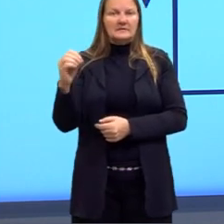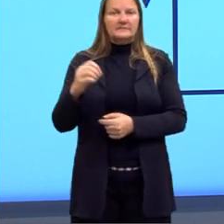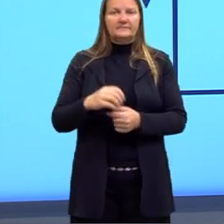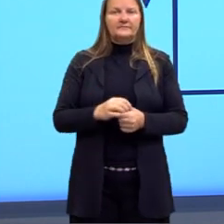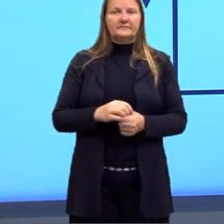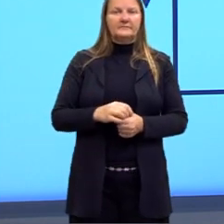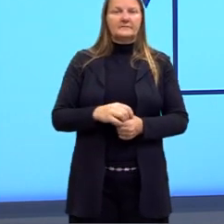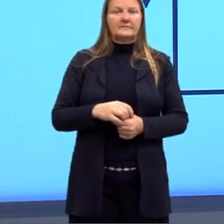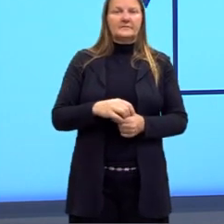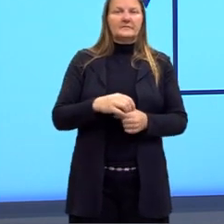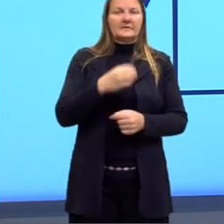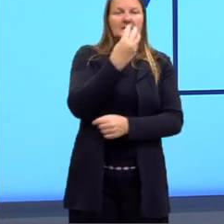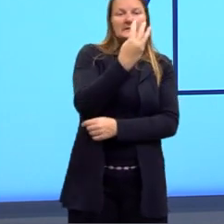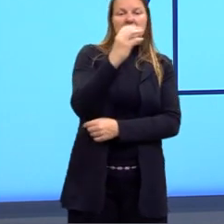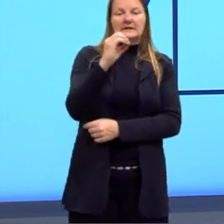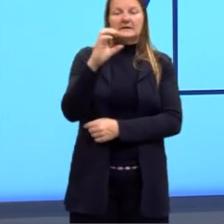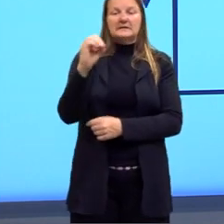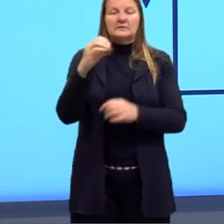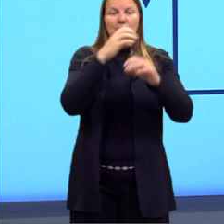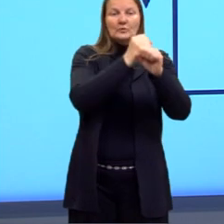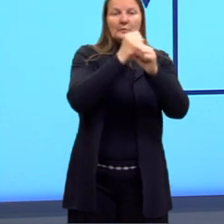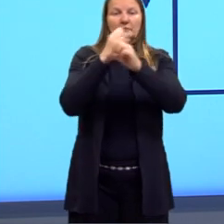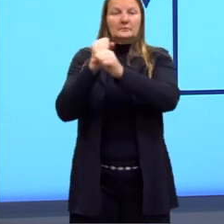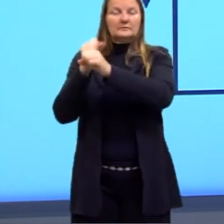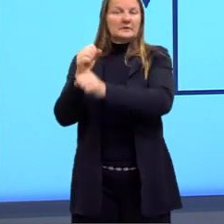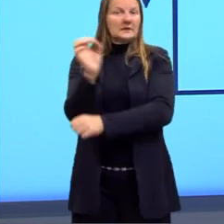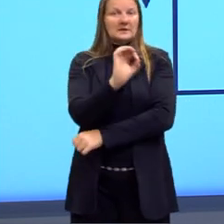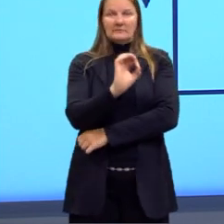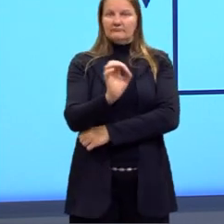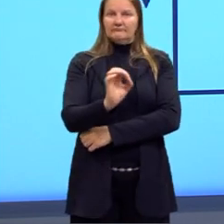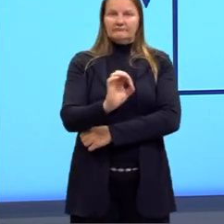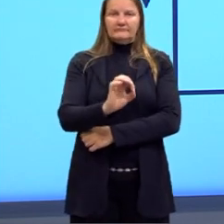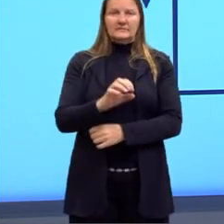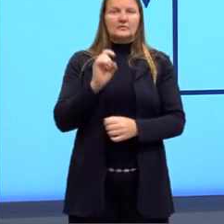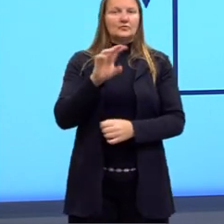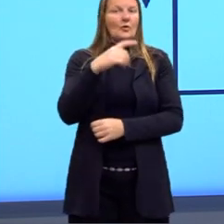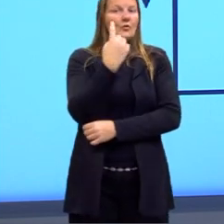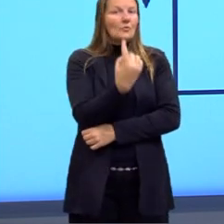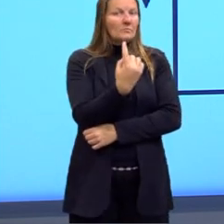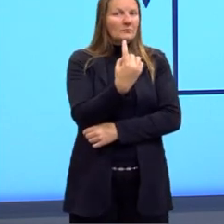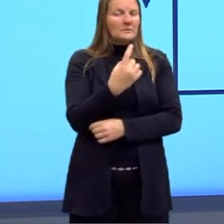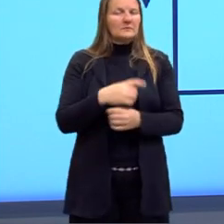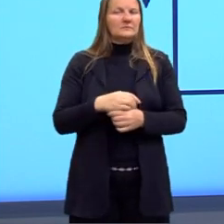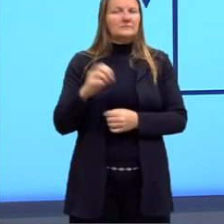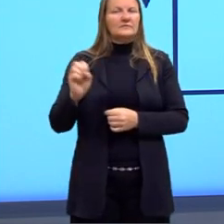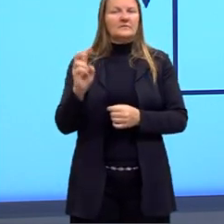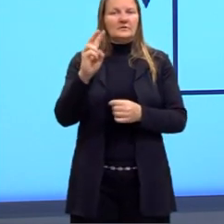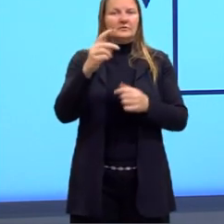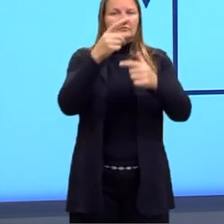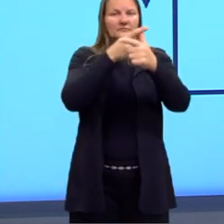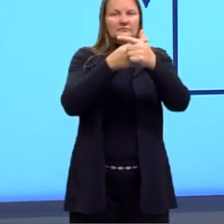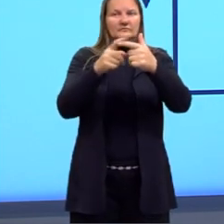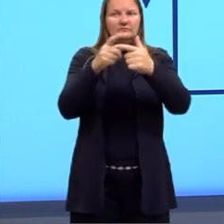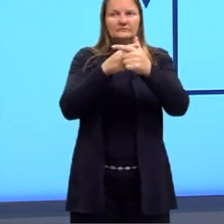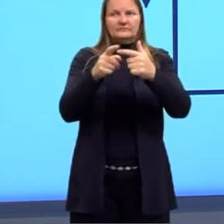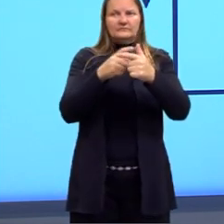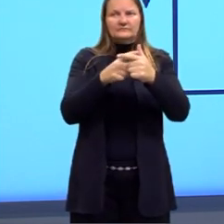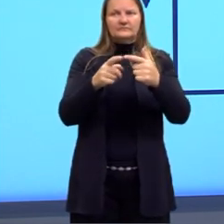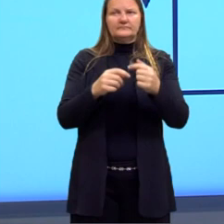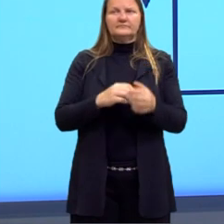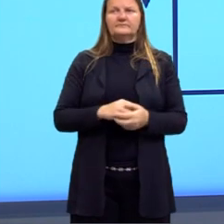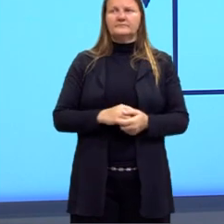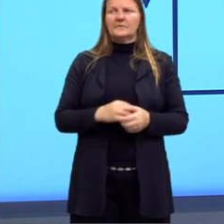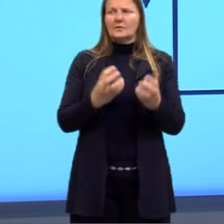sem você não vai usar 300 não é uma soma das três tá e você vai usar Você vai dividir né o valor dessa